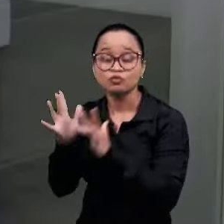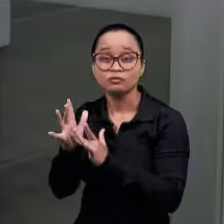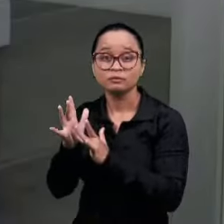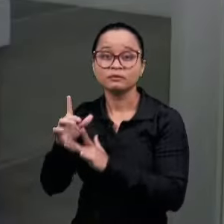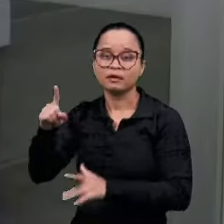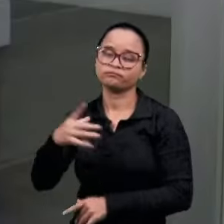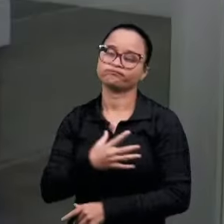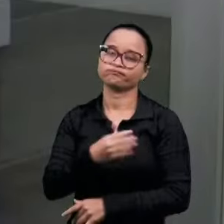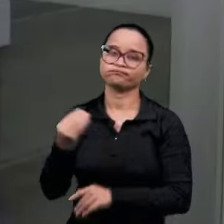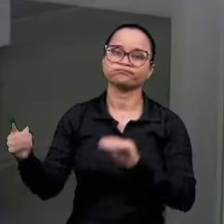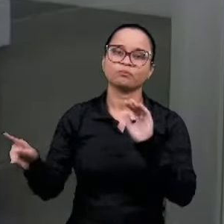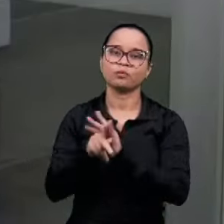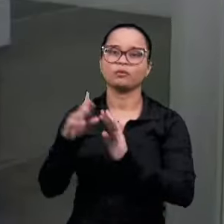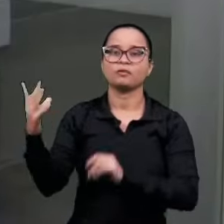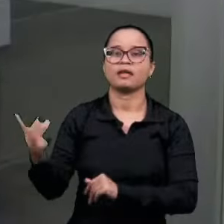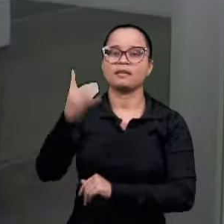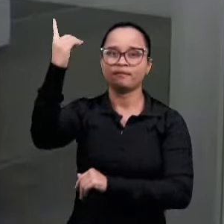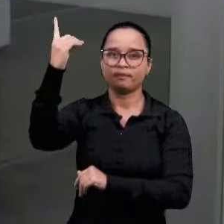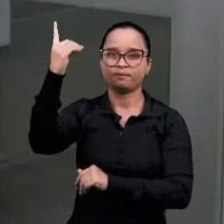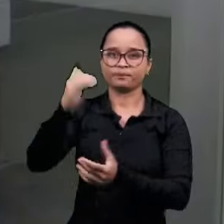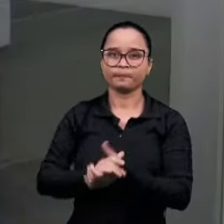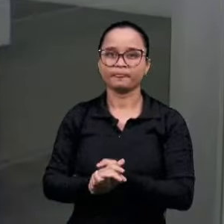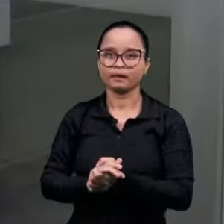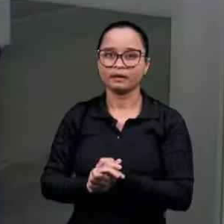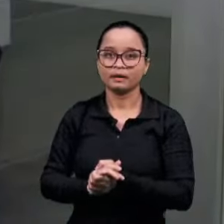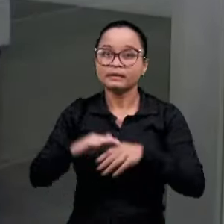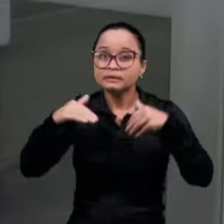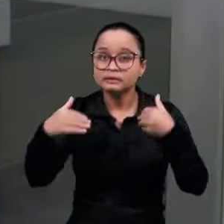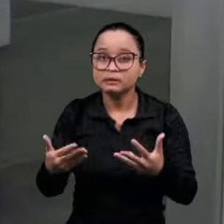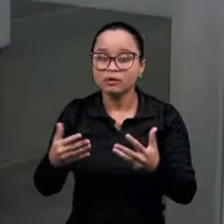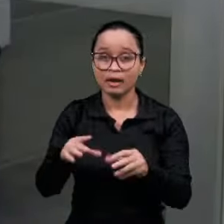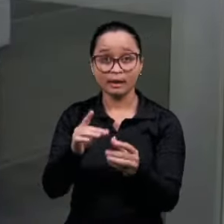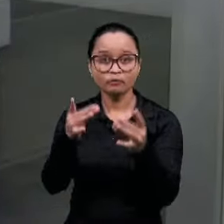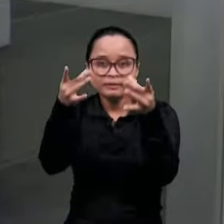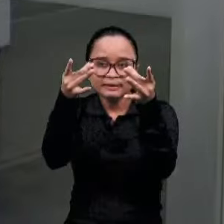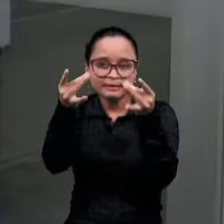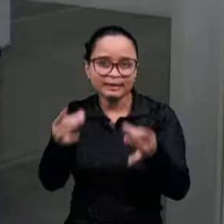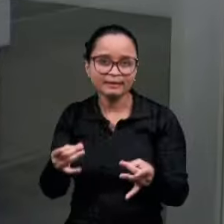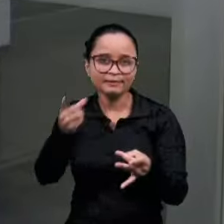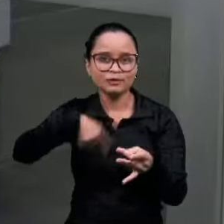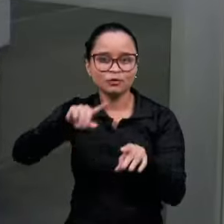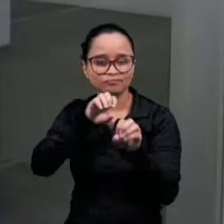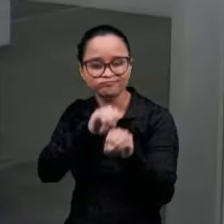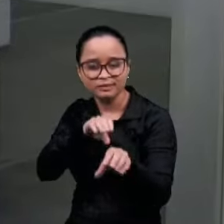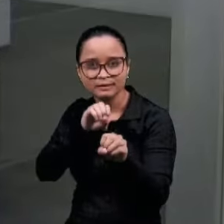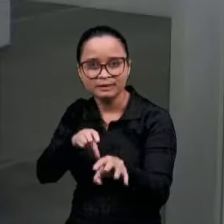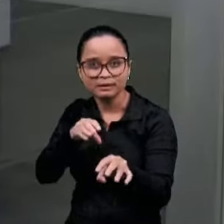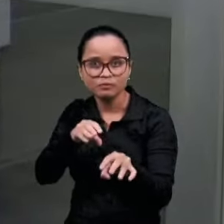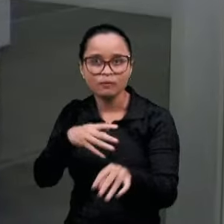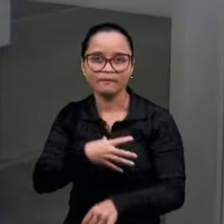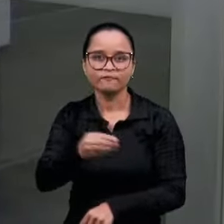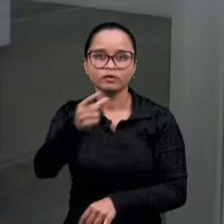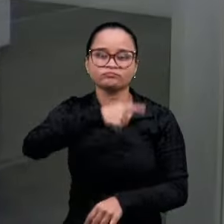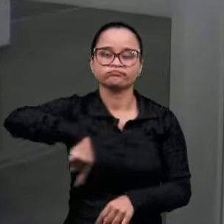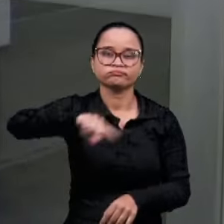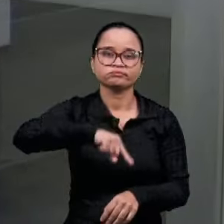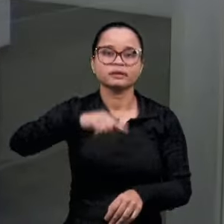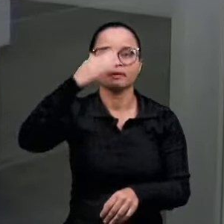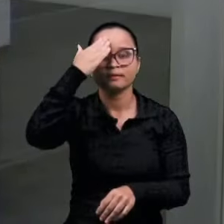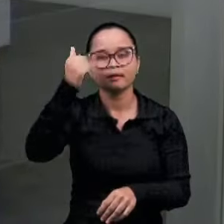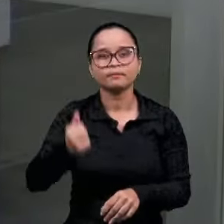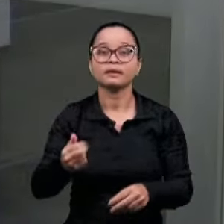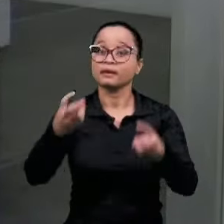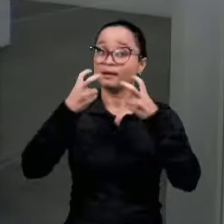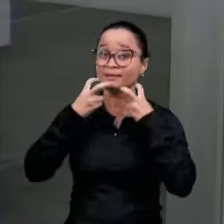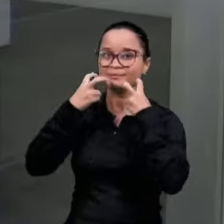filho de Davi. E então esse é o detalhe, o ensino que nós damos para os nossos filhos saberem